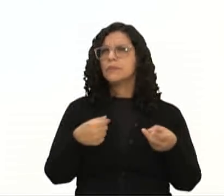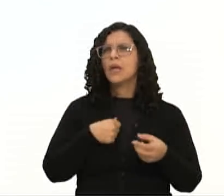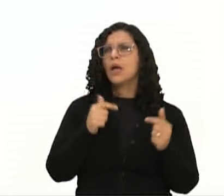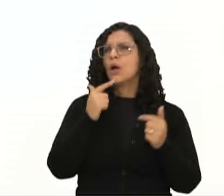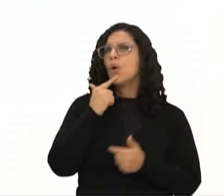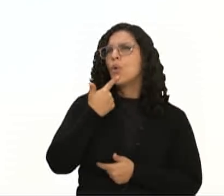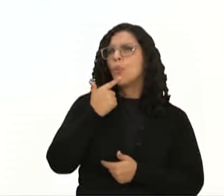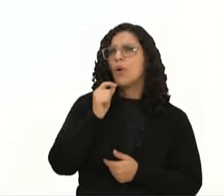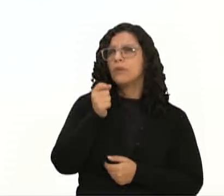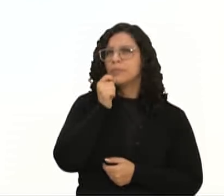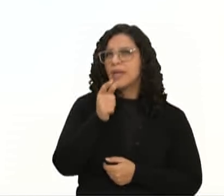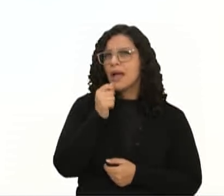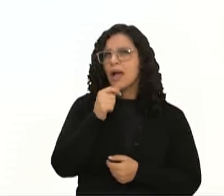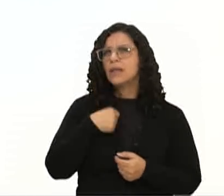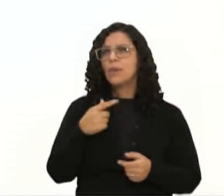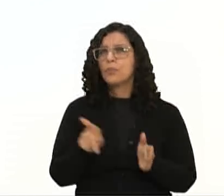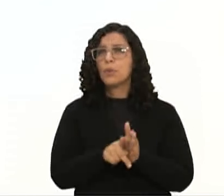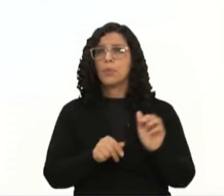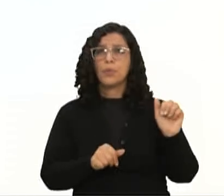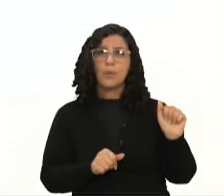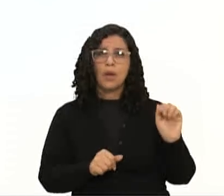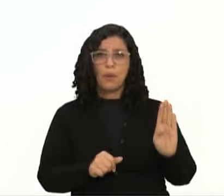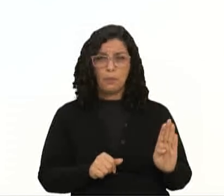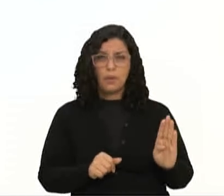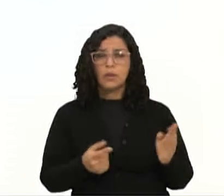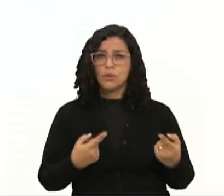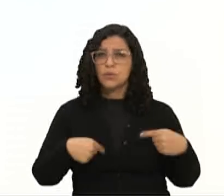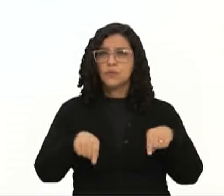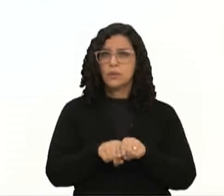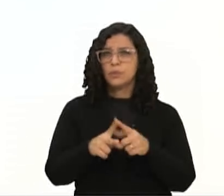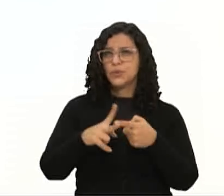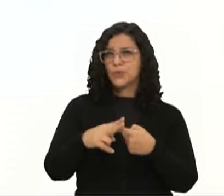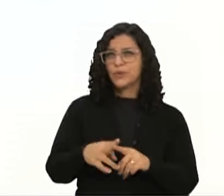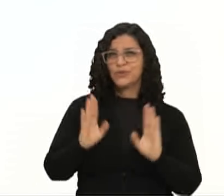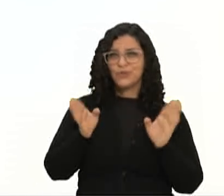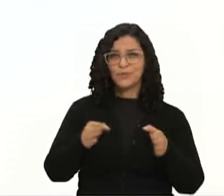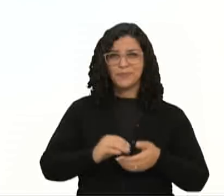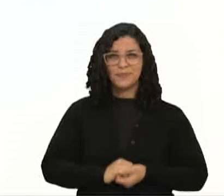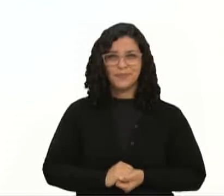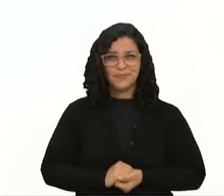se é letter A ou letter B. Em seguida nós corrigimos.